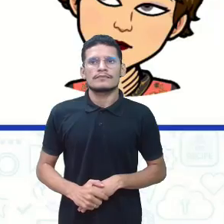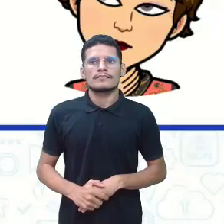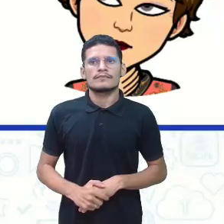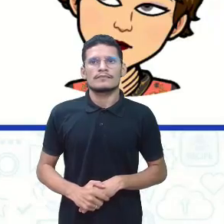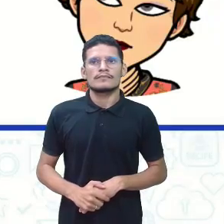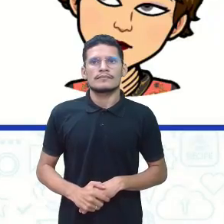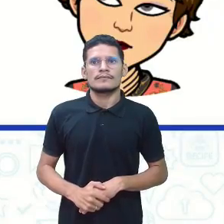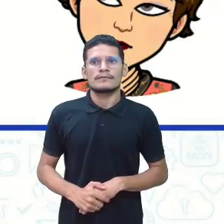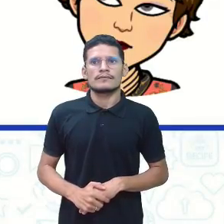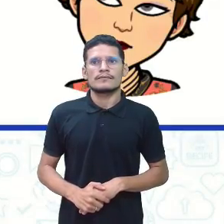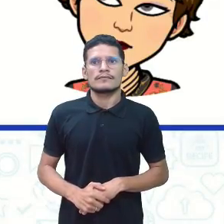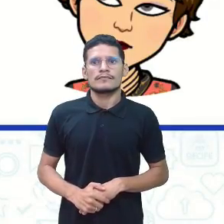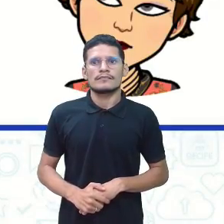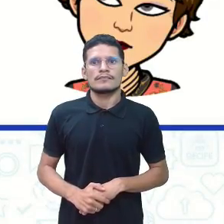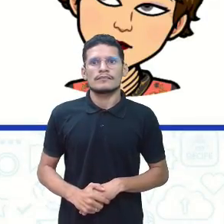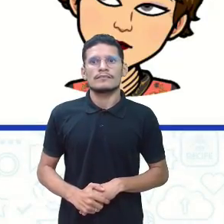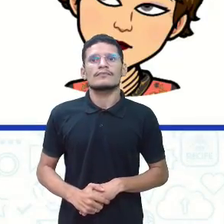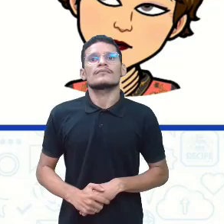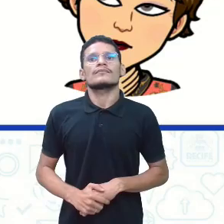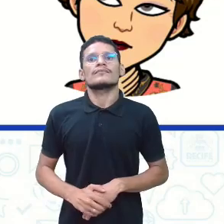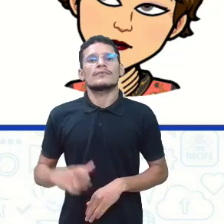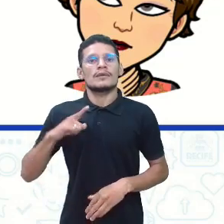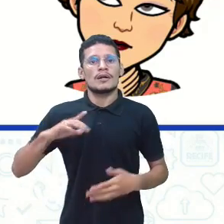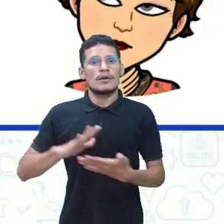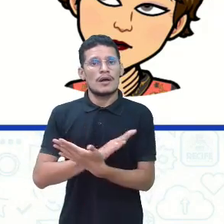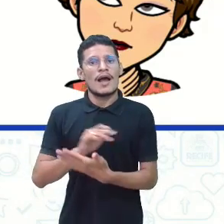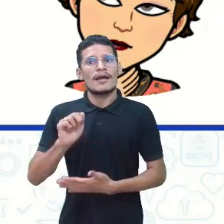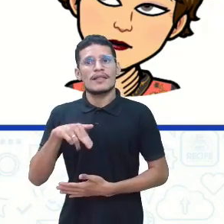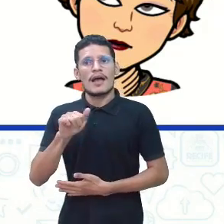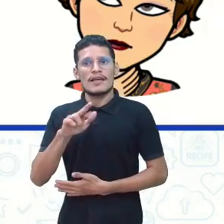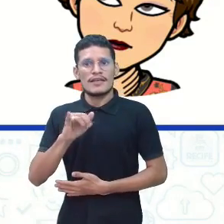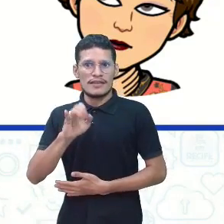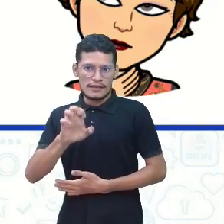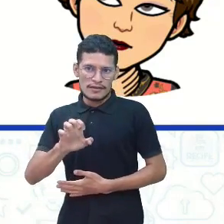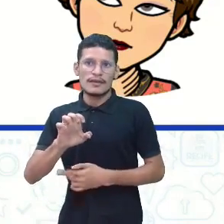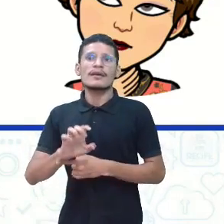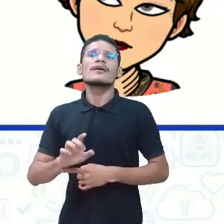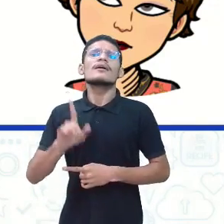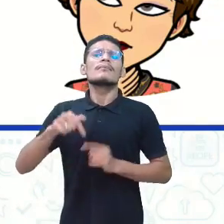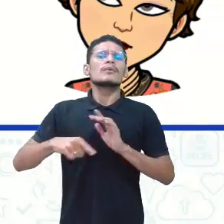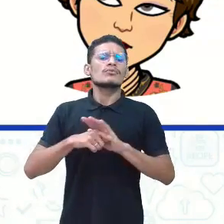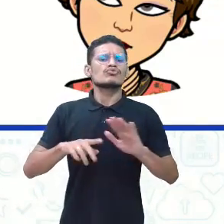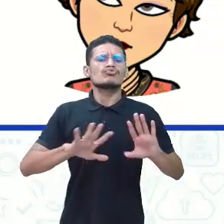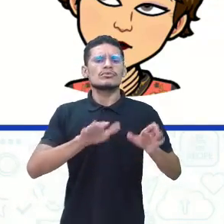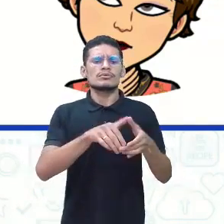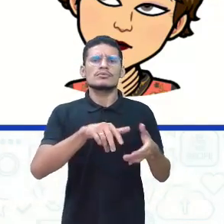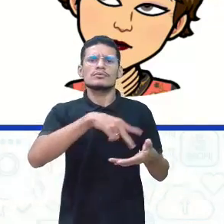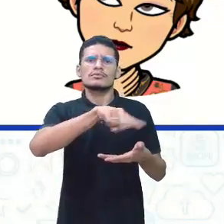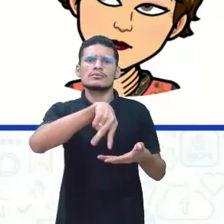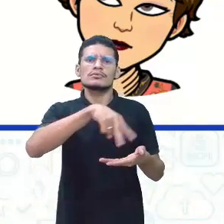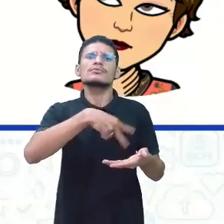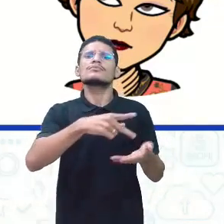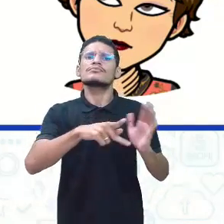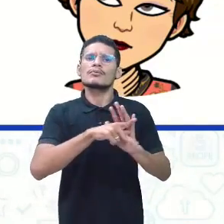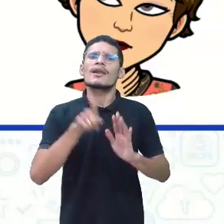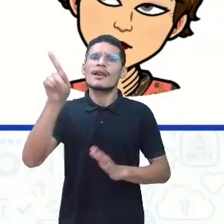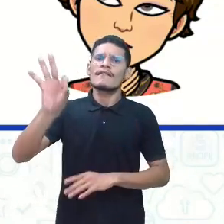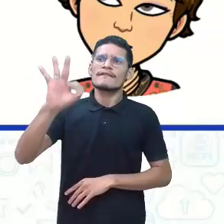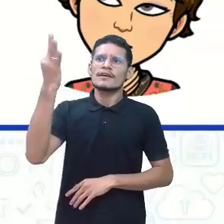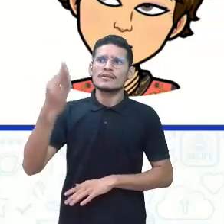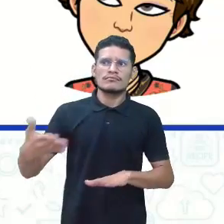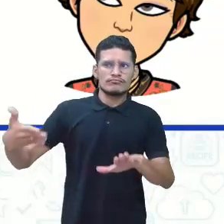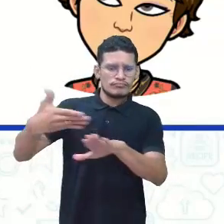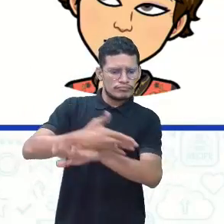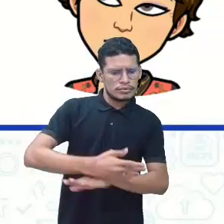A quadrilha sai falando anarrié. A quadrilha de salão era muito popular na França. quando veio para o Brasil através da corte